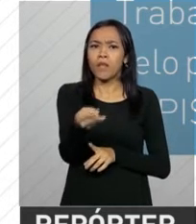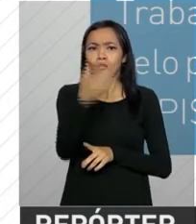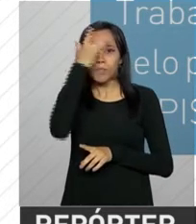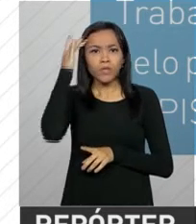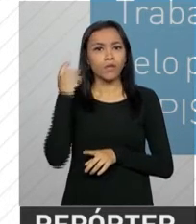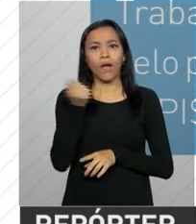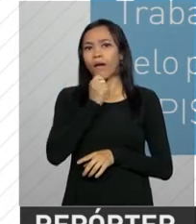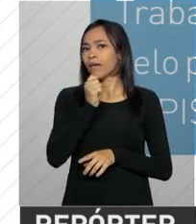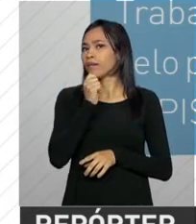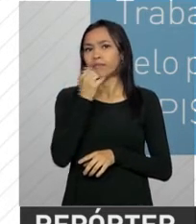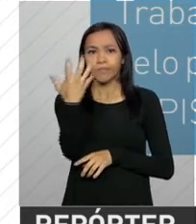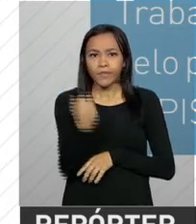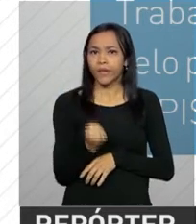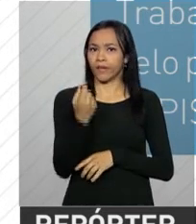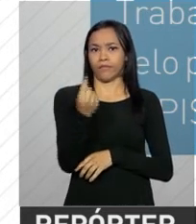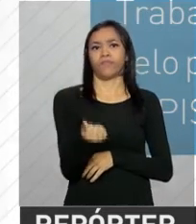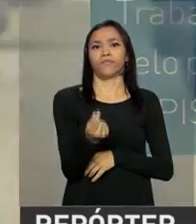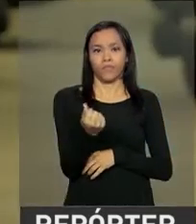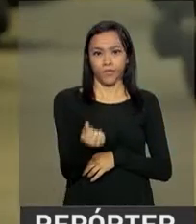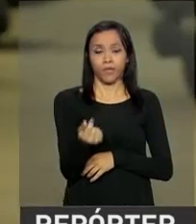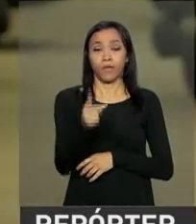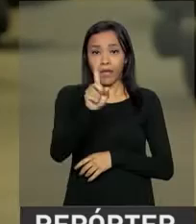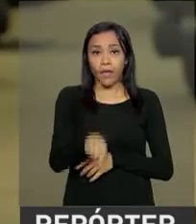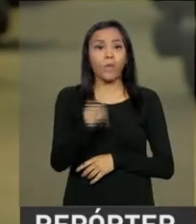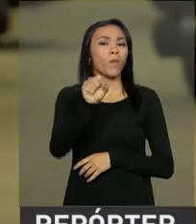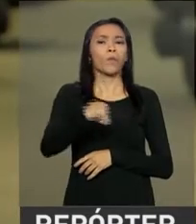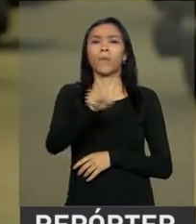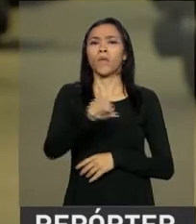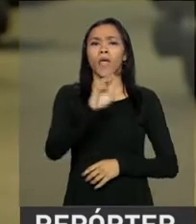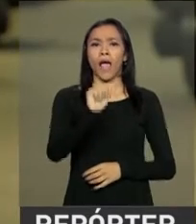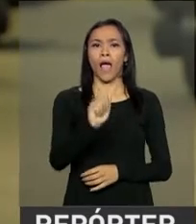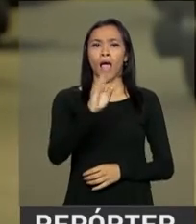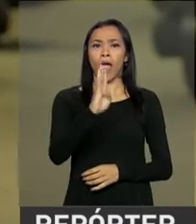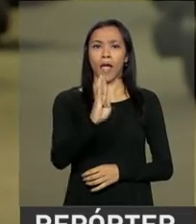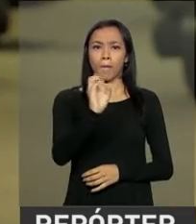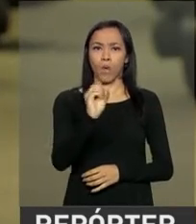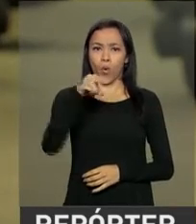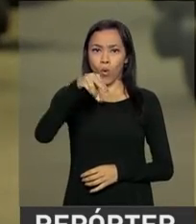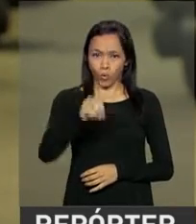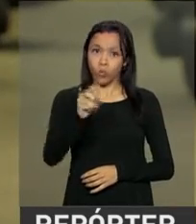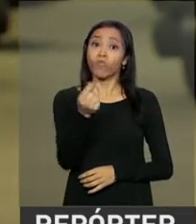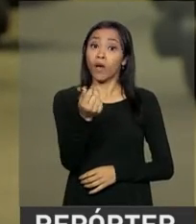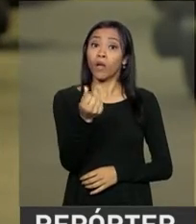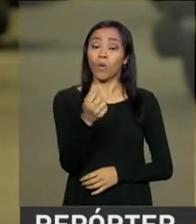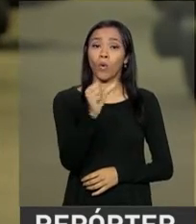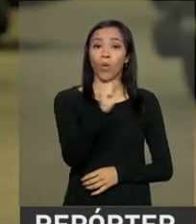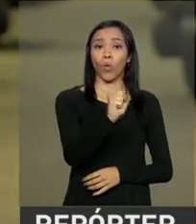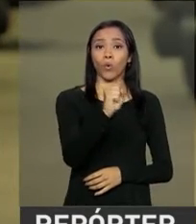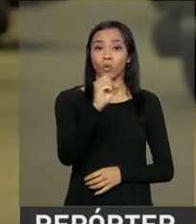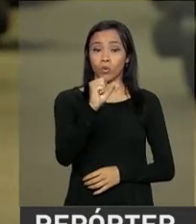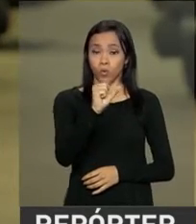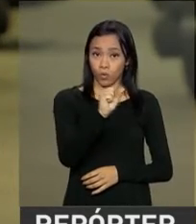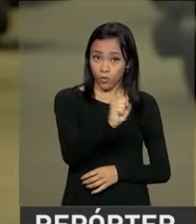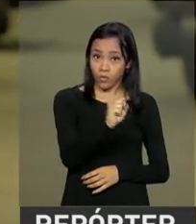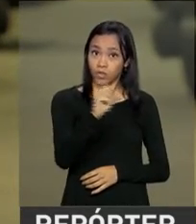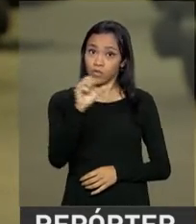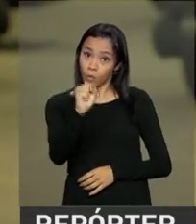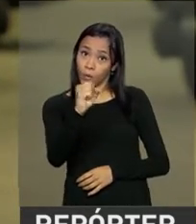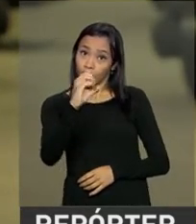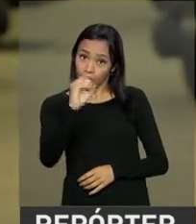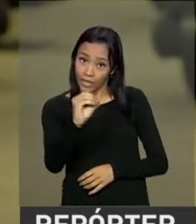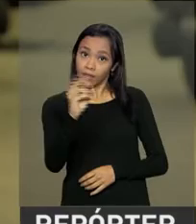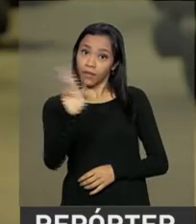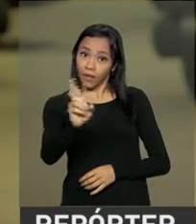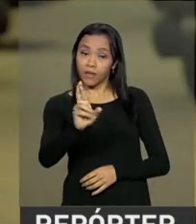não sacaram o abono salarial, que é num valor do salário mínimo, que é de R$ 880. Como você disse, o